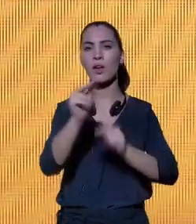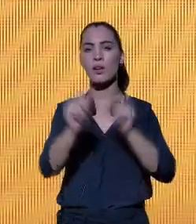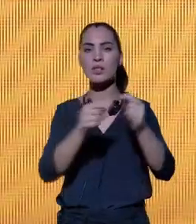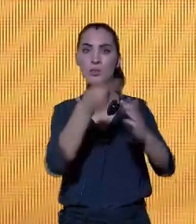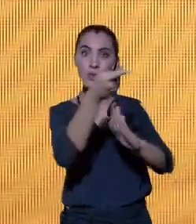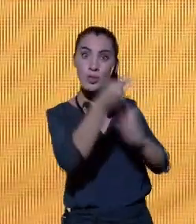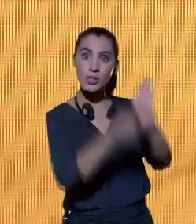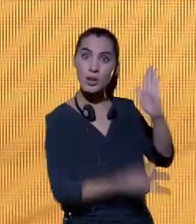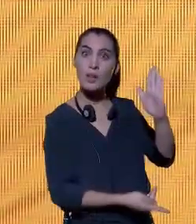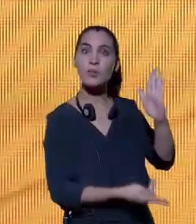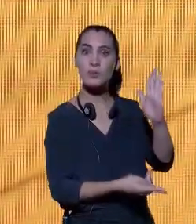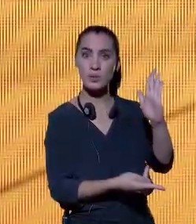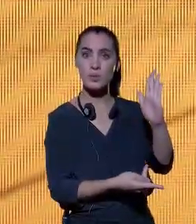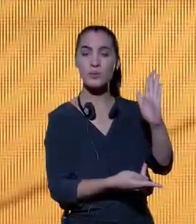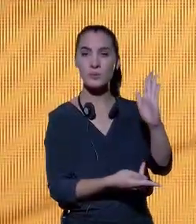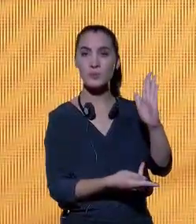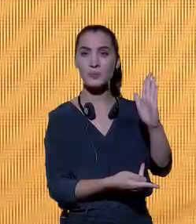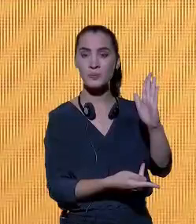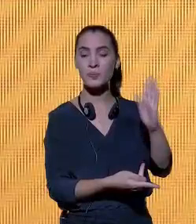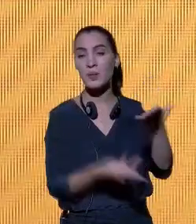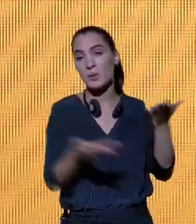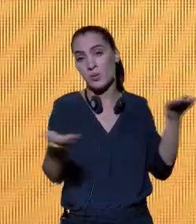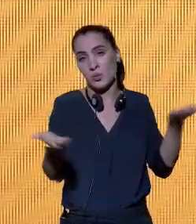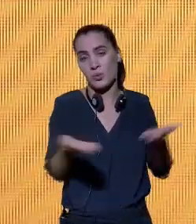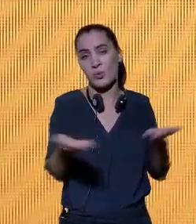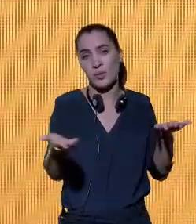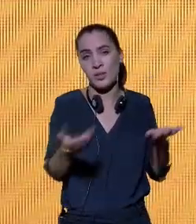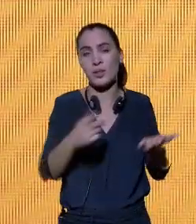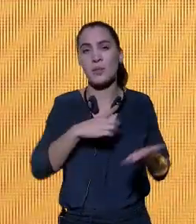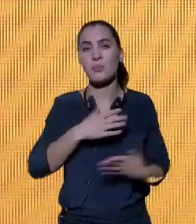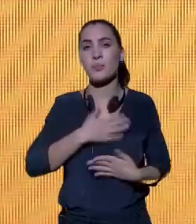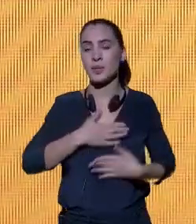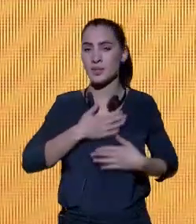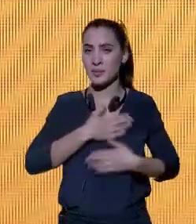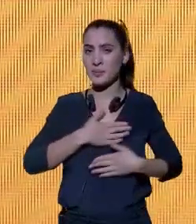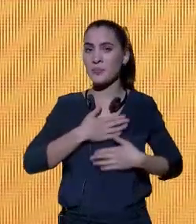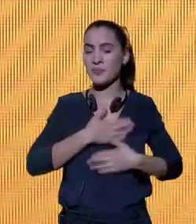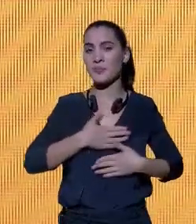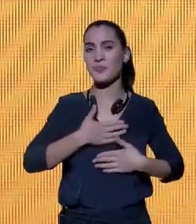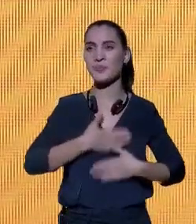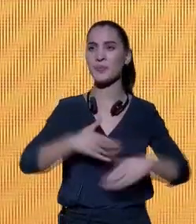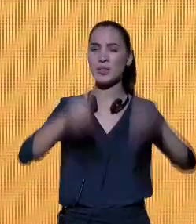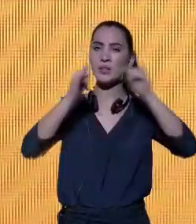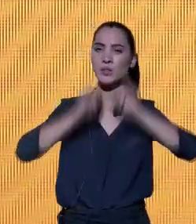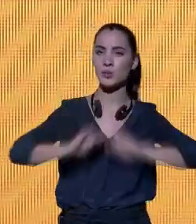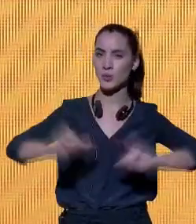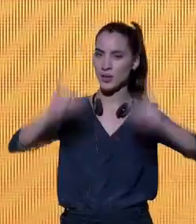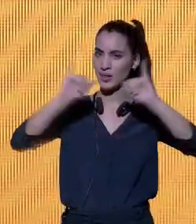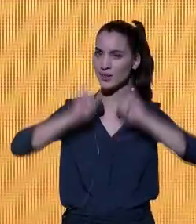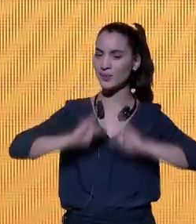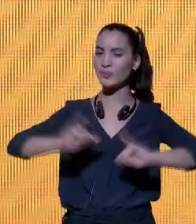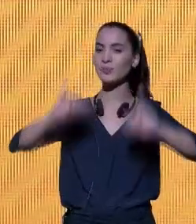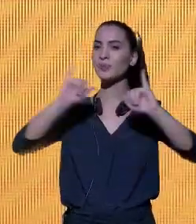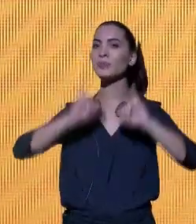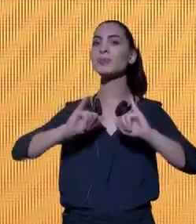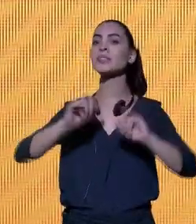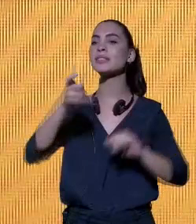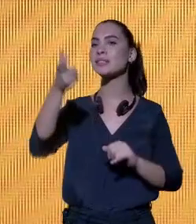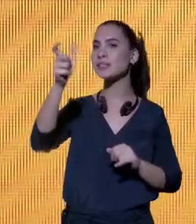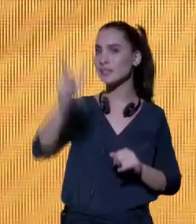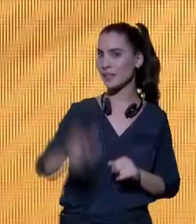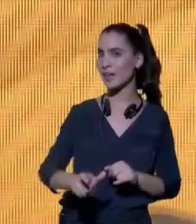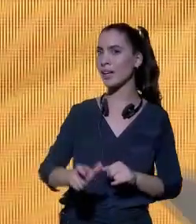desses projetos, e hoje nós temos o prazer de anunciar quem são